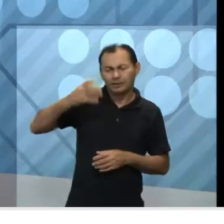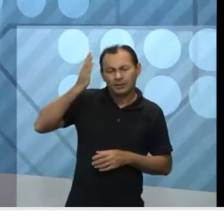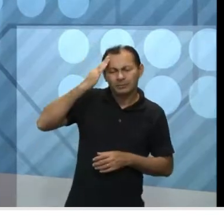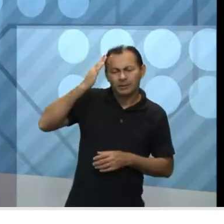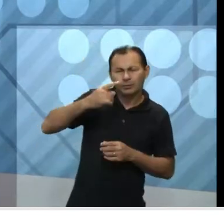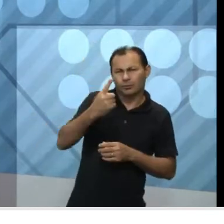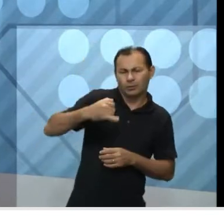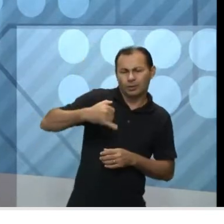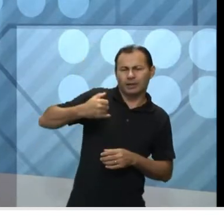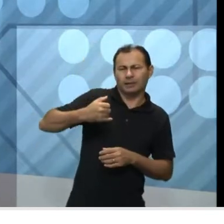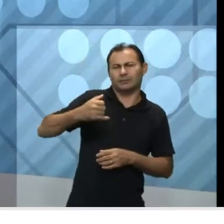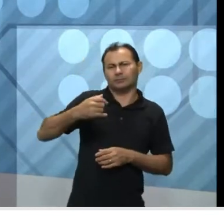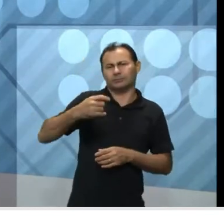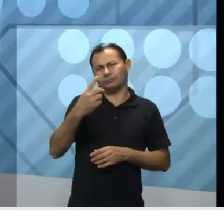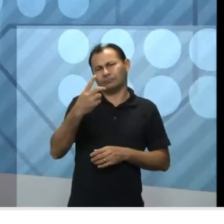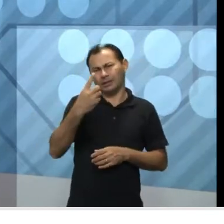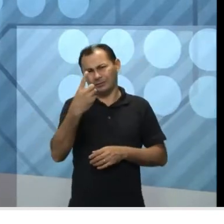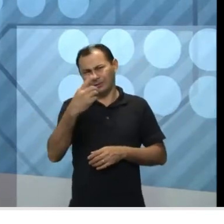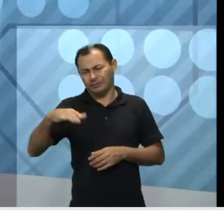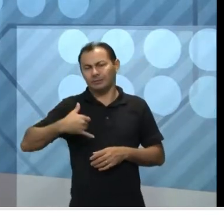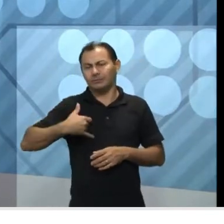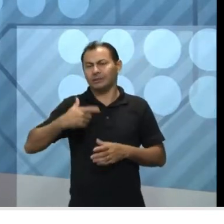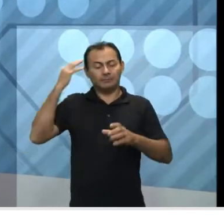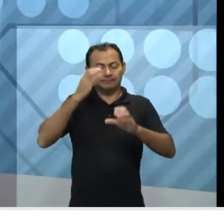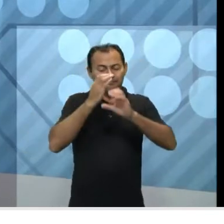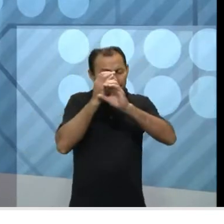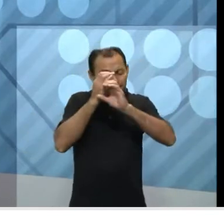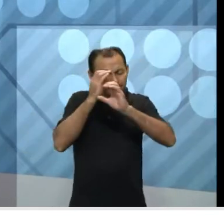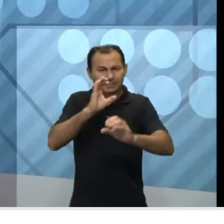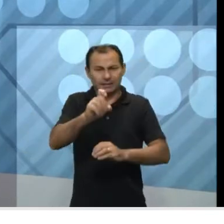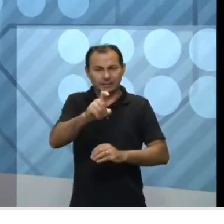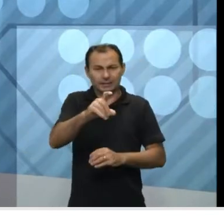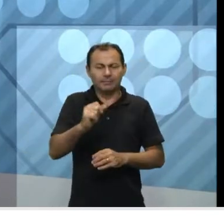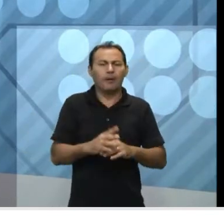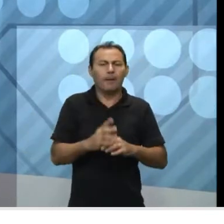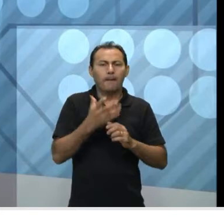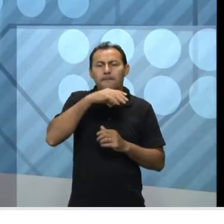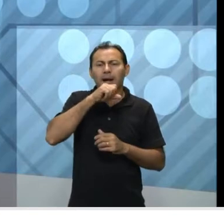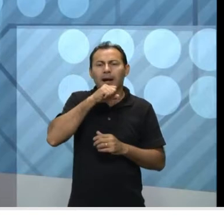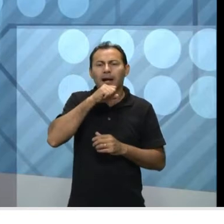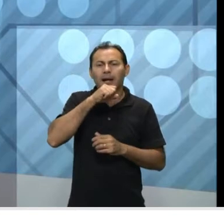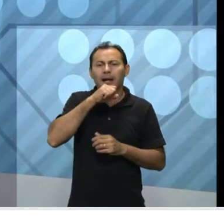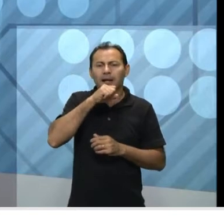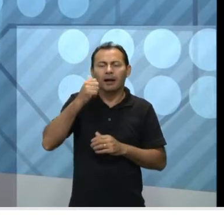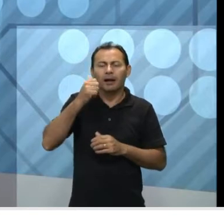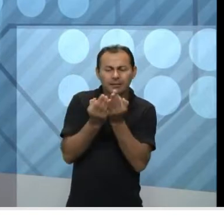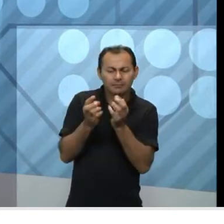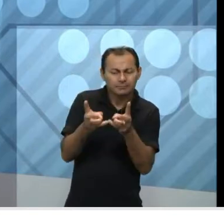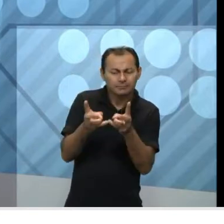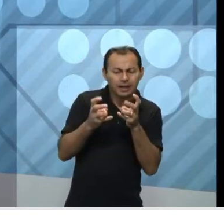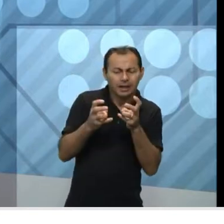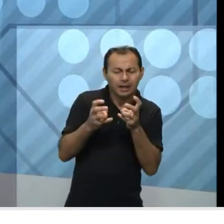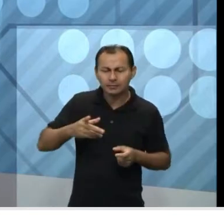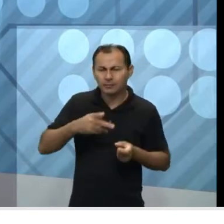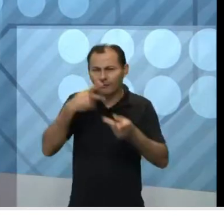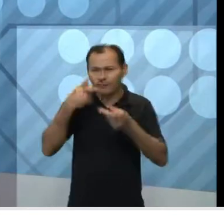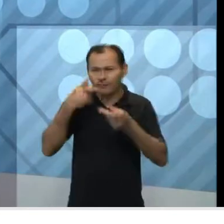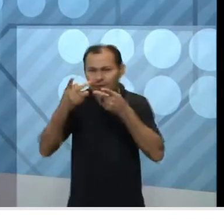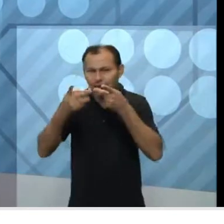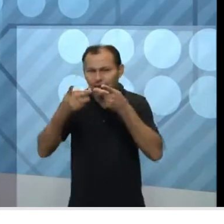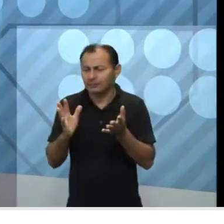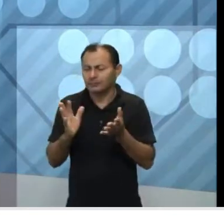haviam exames, certo? Mas os pais percebiam que a criança não falava, né? E aí chamava a criança, às vezes a